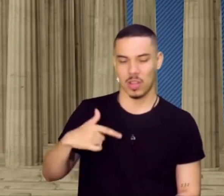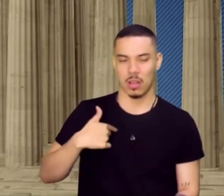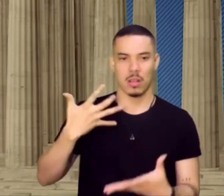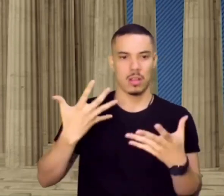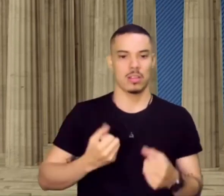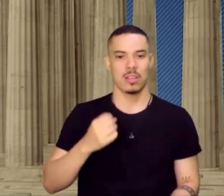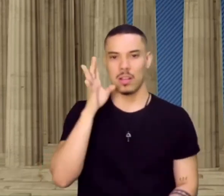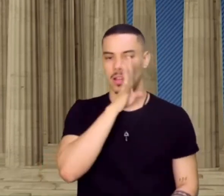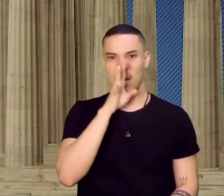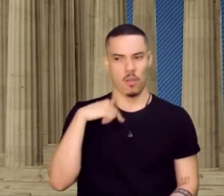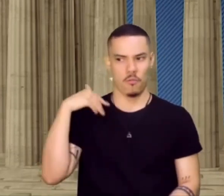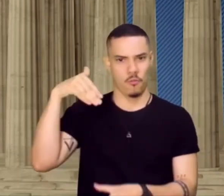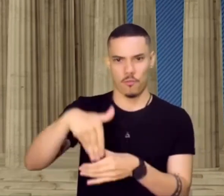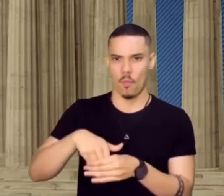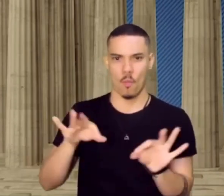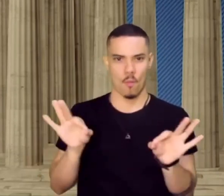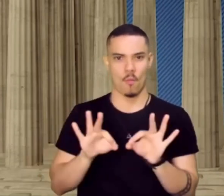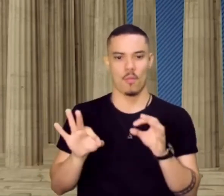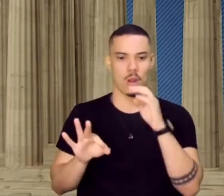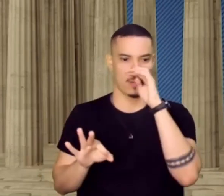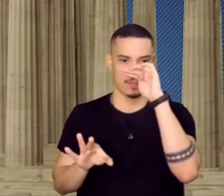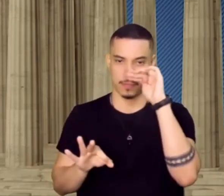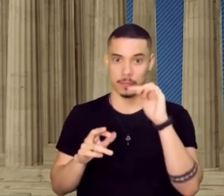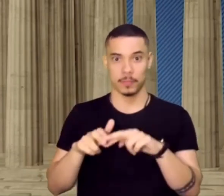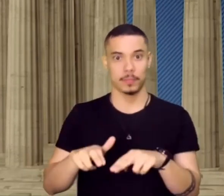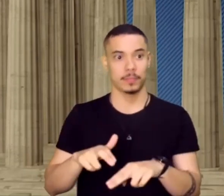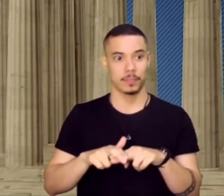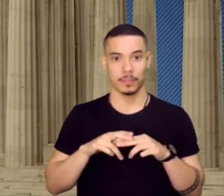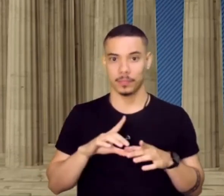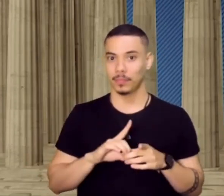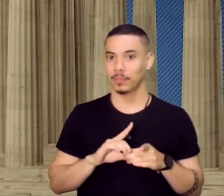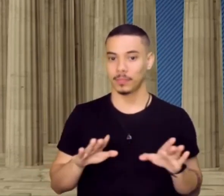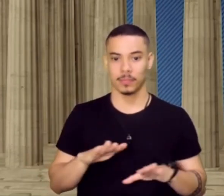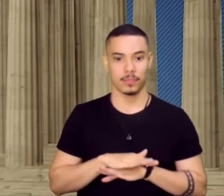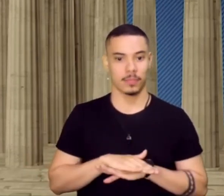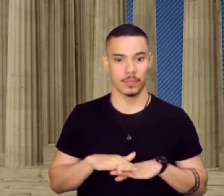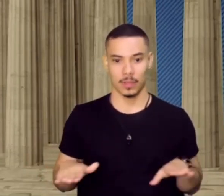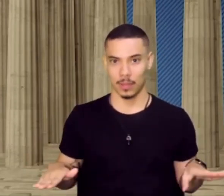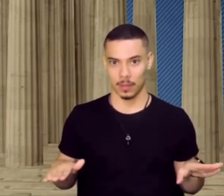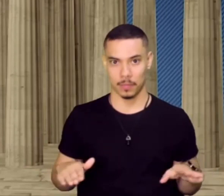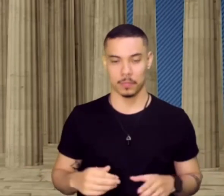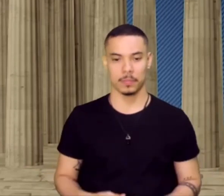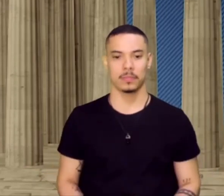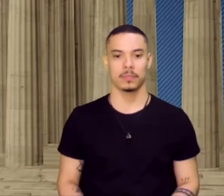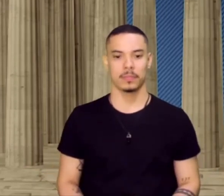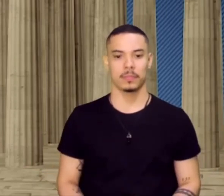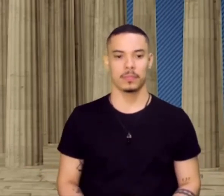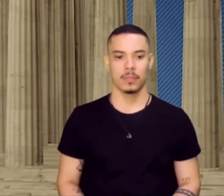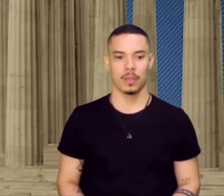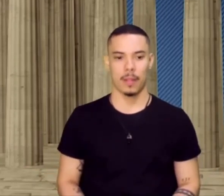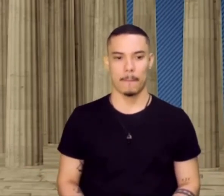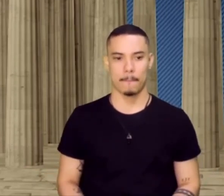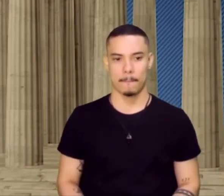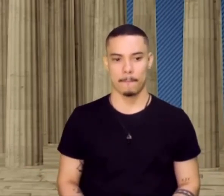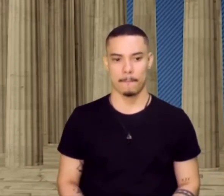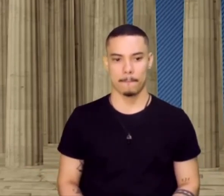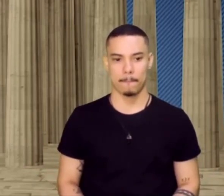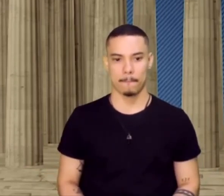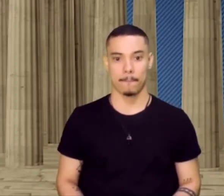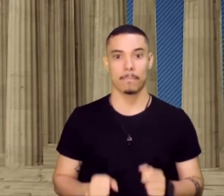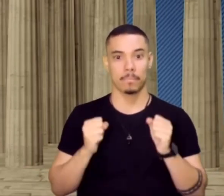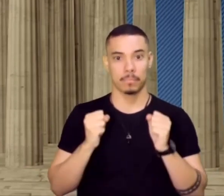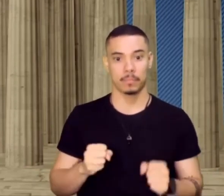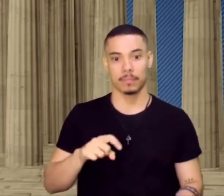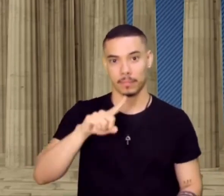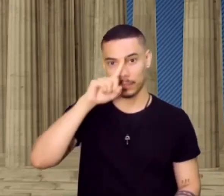botar nela. Aí acaba a democracia. Quem está no poder e não quer sair, pode se criar um autoritarismo, ou seja,